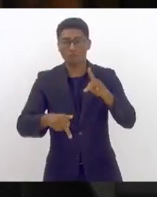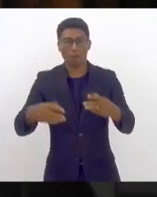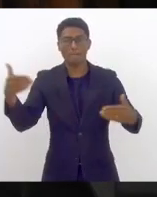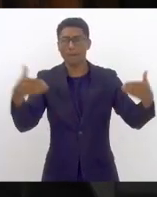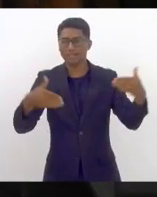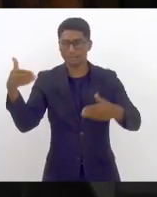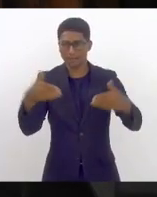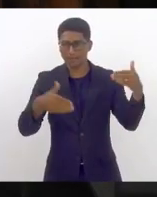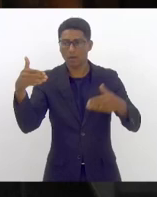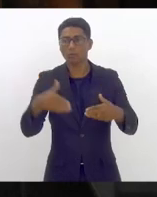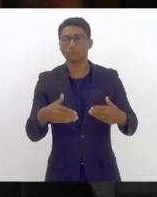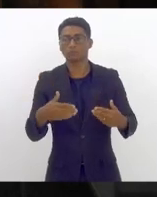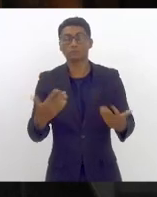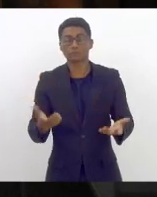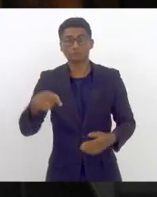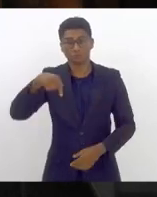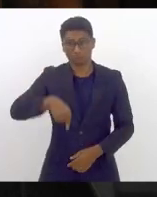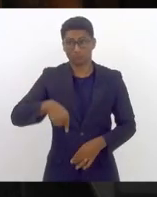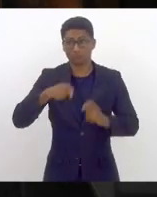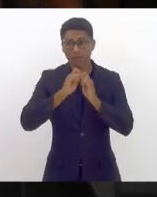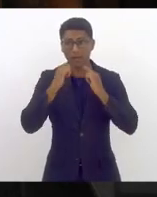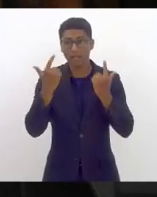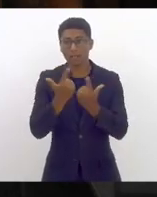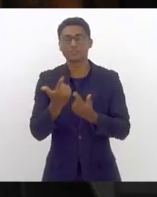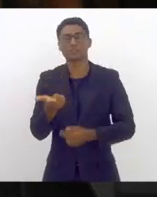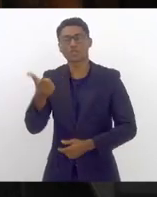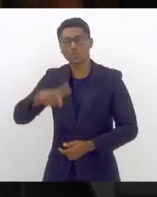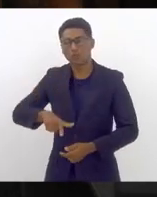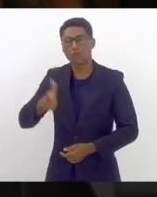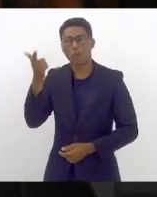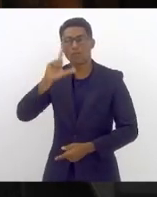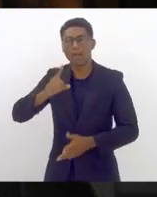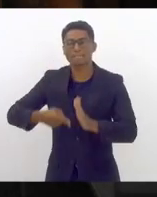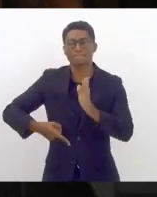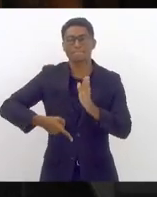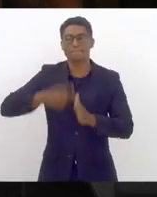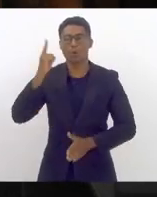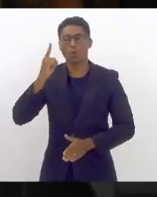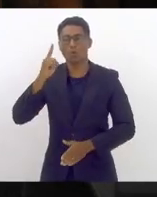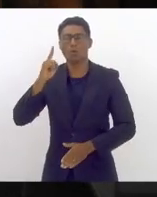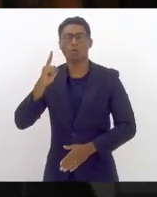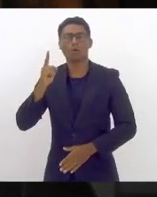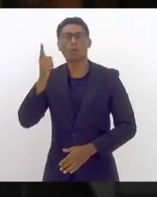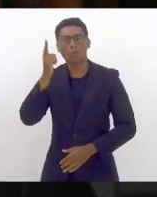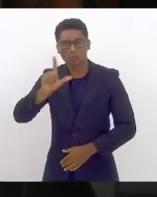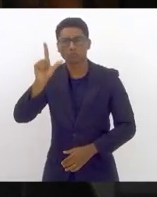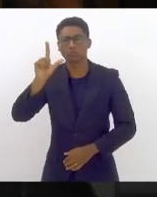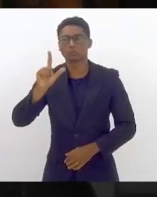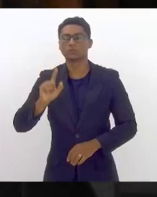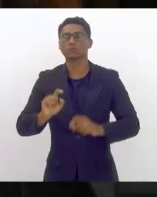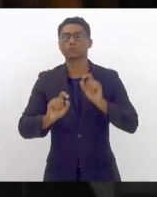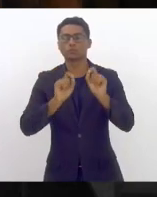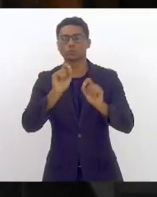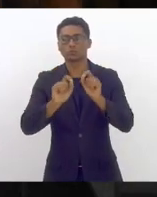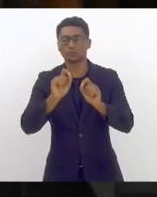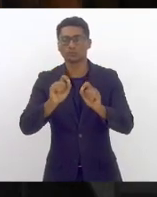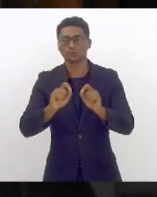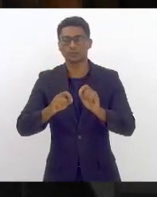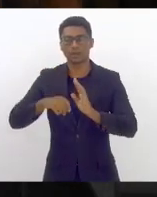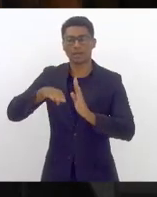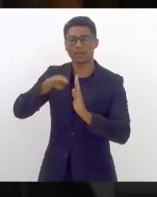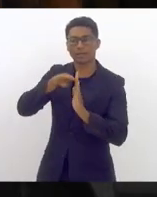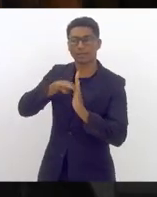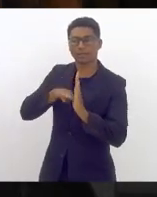mais uma vez a Assembleia do Rio de Janeiro saindo na frente, na vanguarda, e permitindo, através de uma ferramenta, um dispositivo